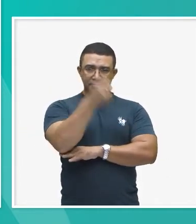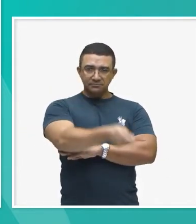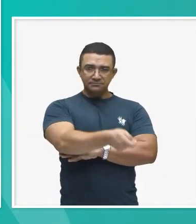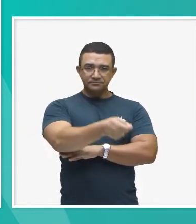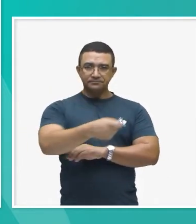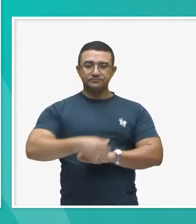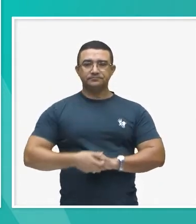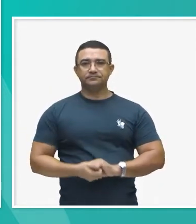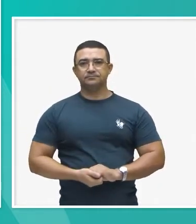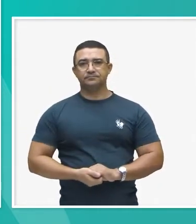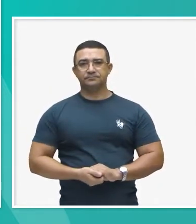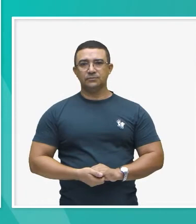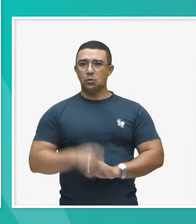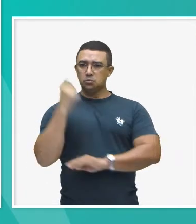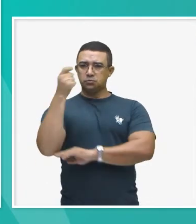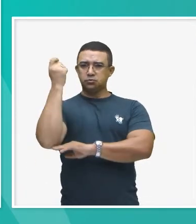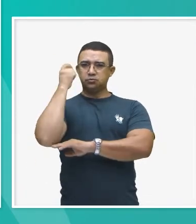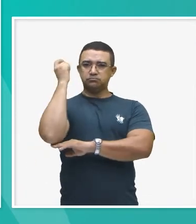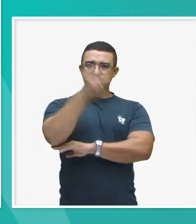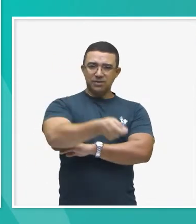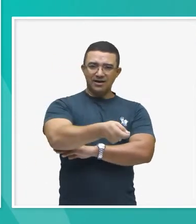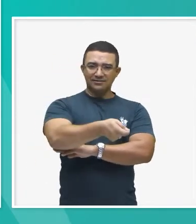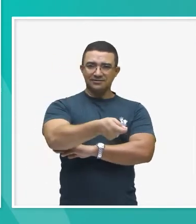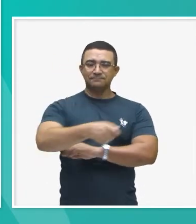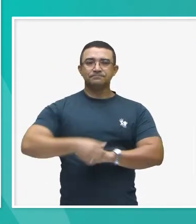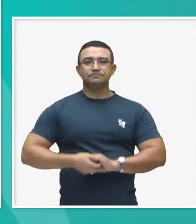palavra, outra expressão ali do vocabulário de hoje.